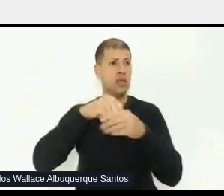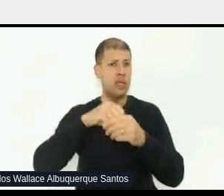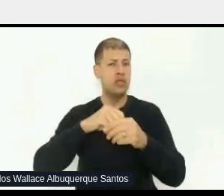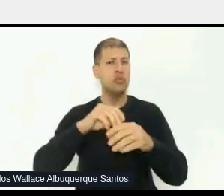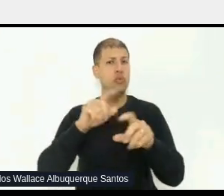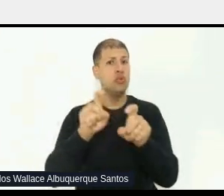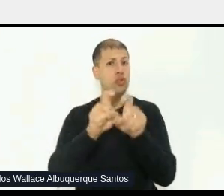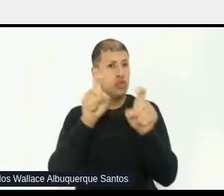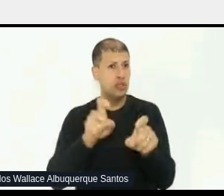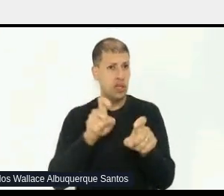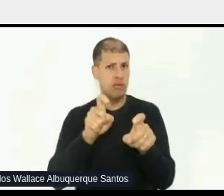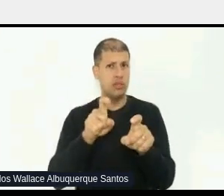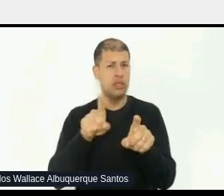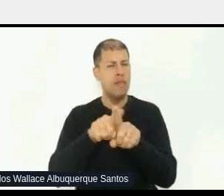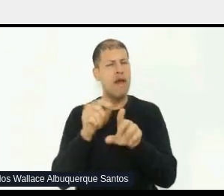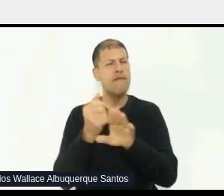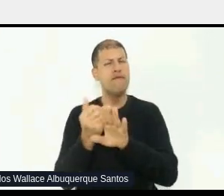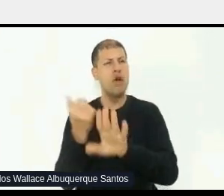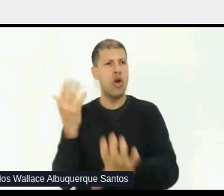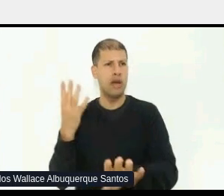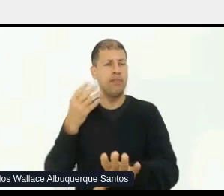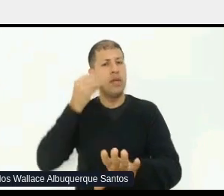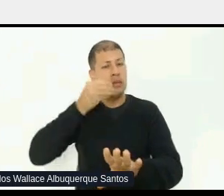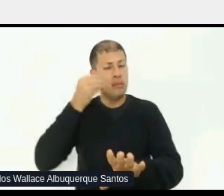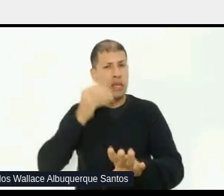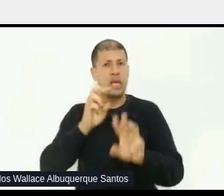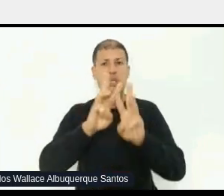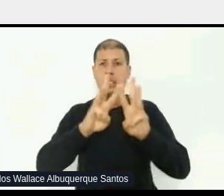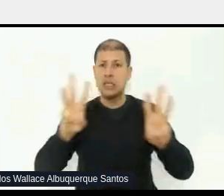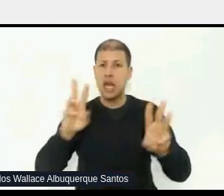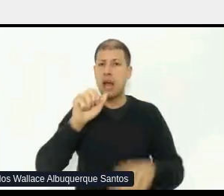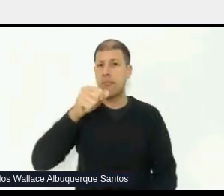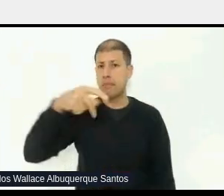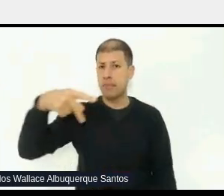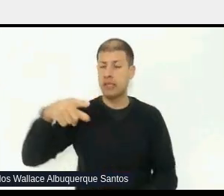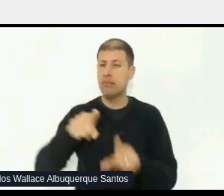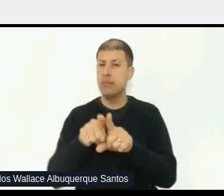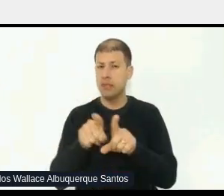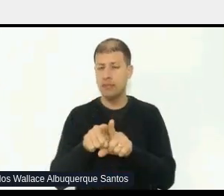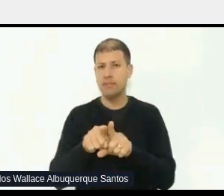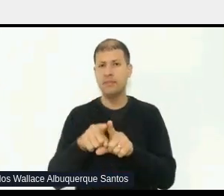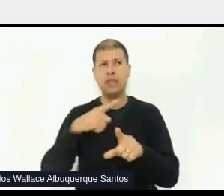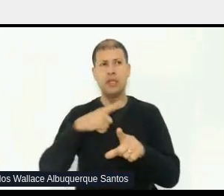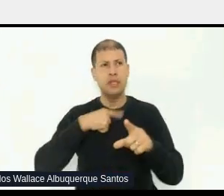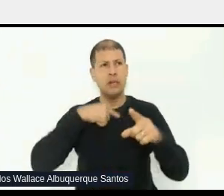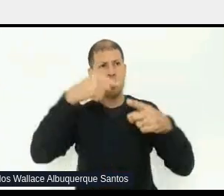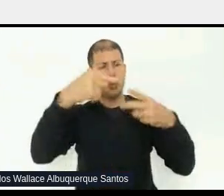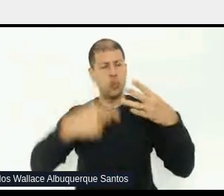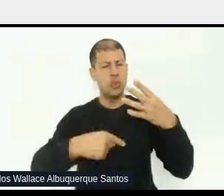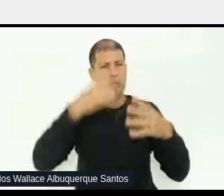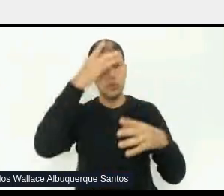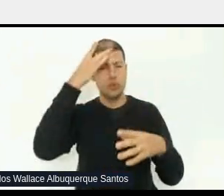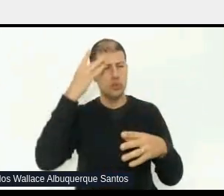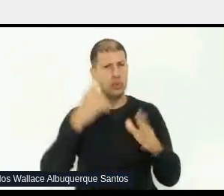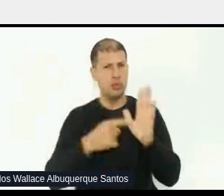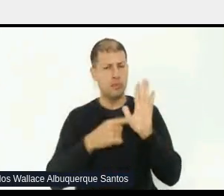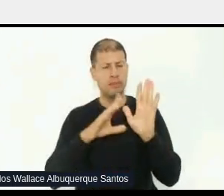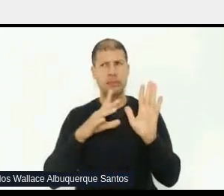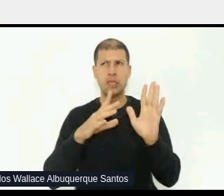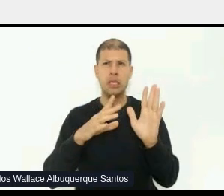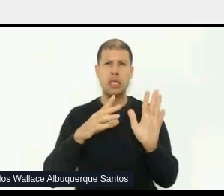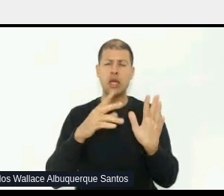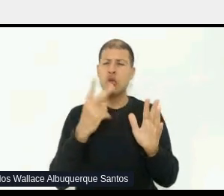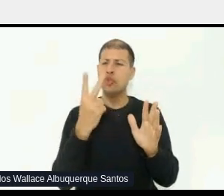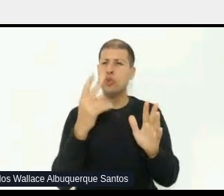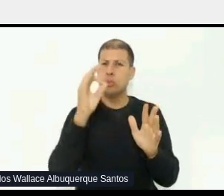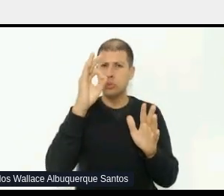fora dele. Experiência nos sites e aplicativos. Tem indicadores, pessoal, que mostram que acredito que menos de 2%